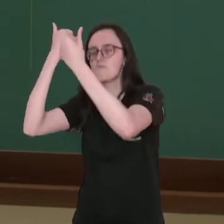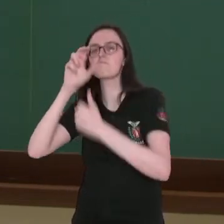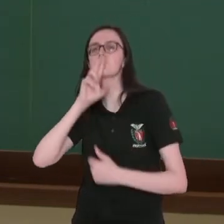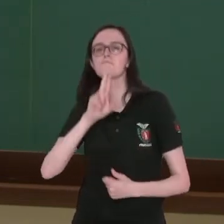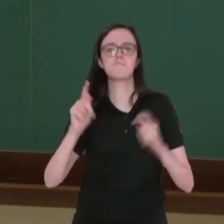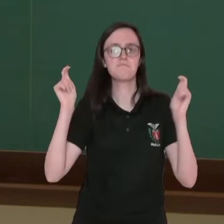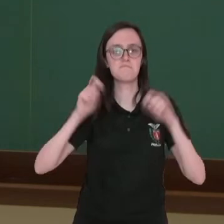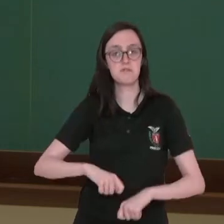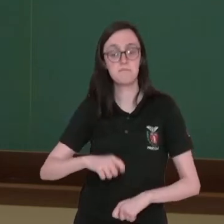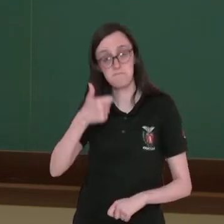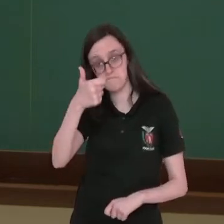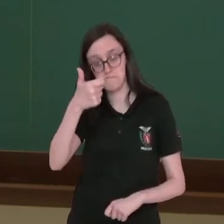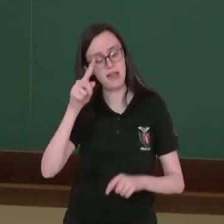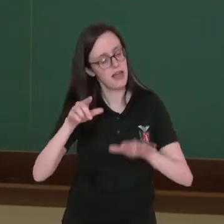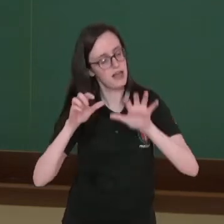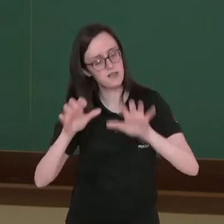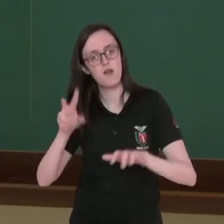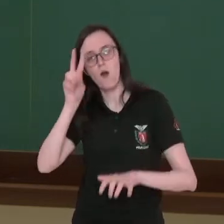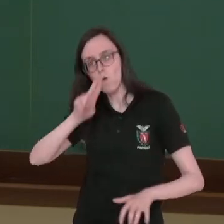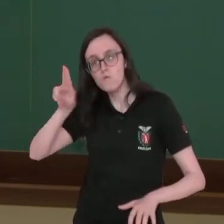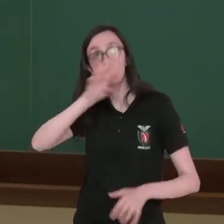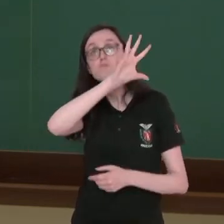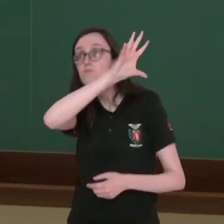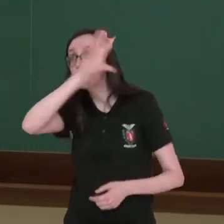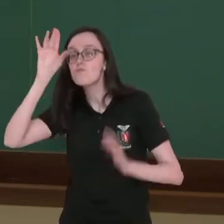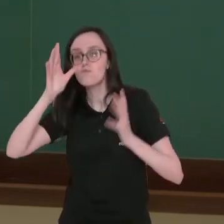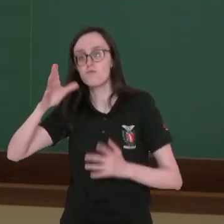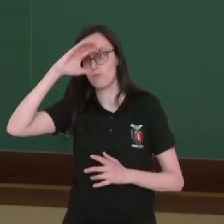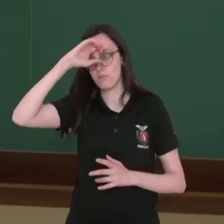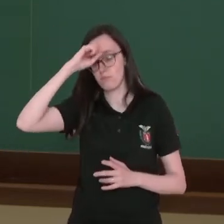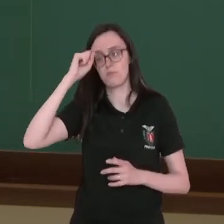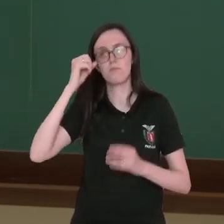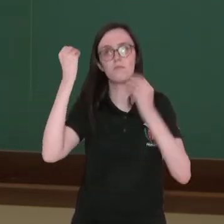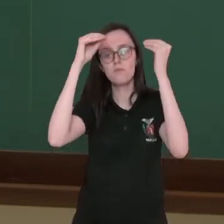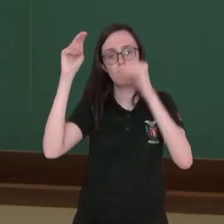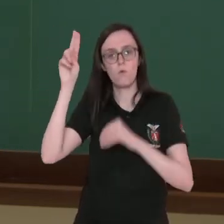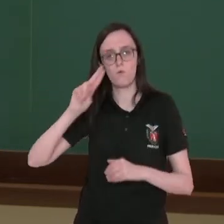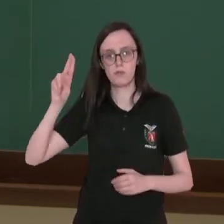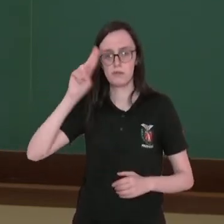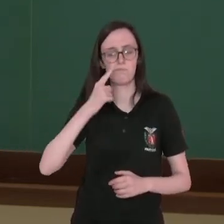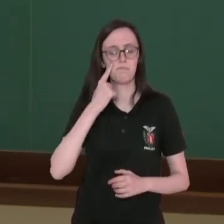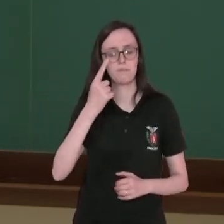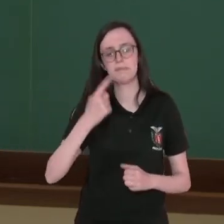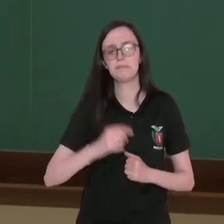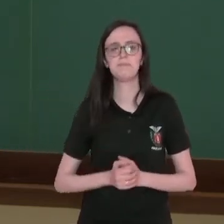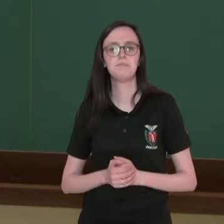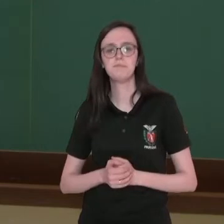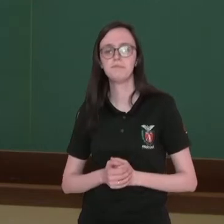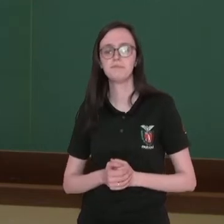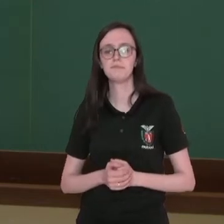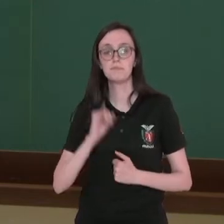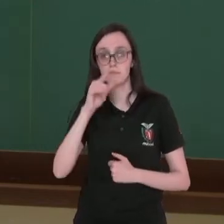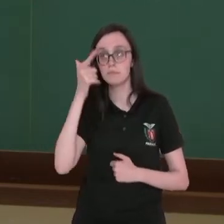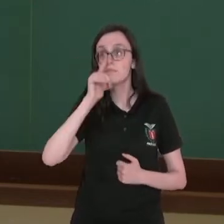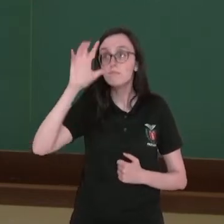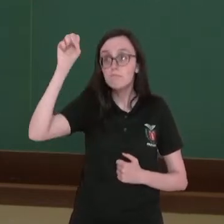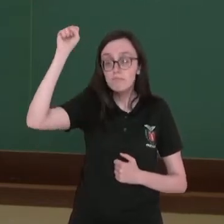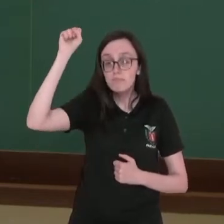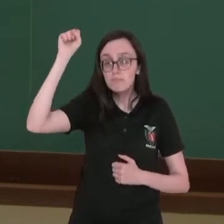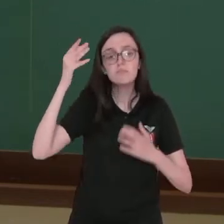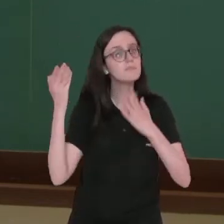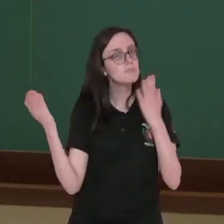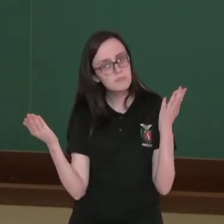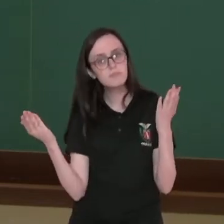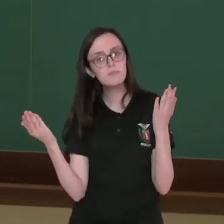viu, tá? Aplicação de todas as grandezas que você viu. Pessoal, se você pegou isso, agora sim